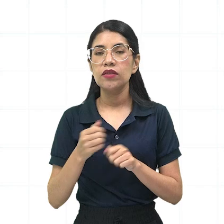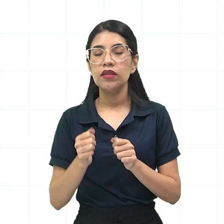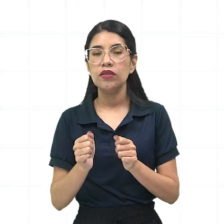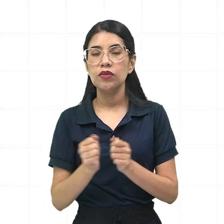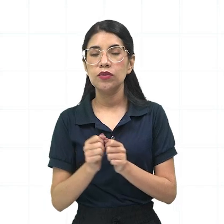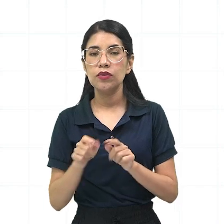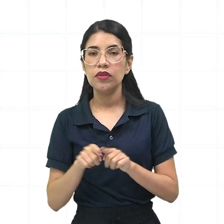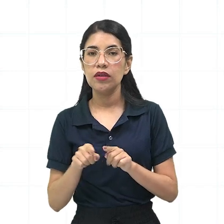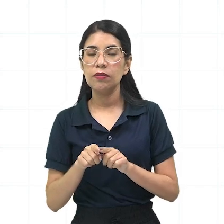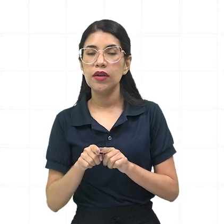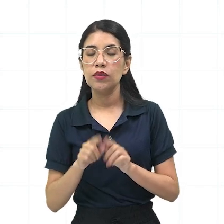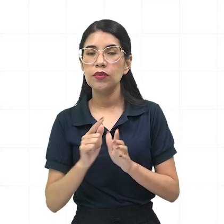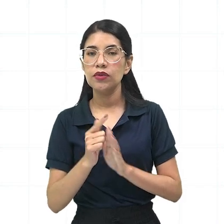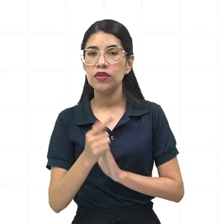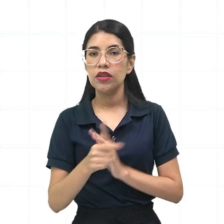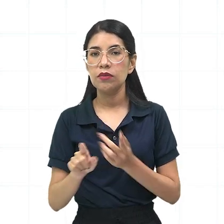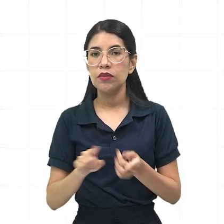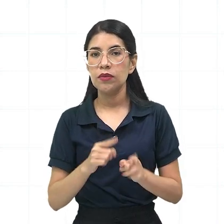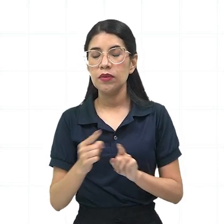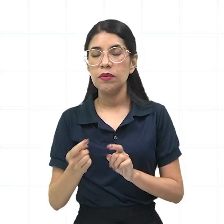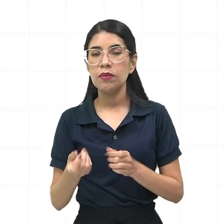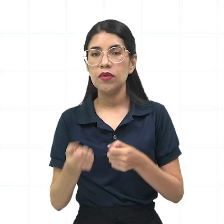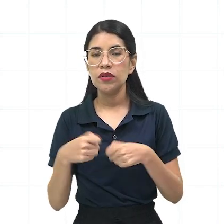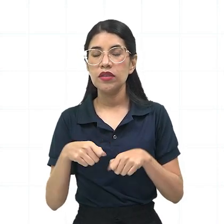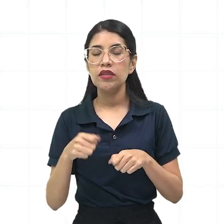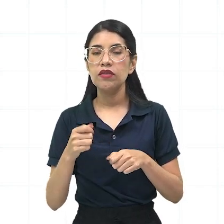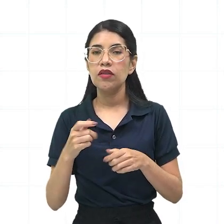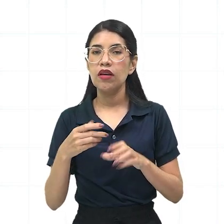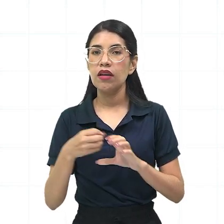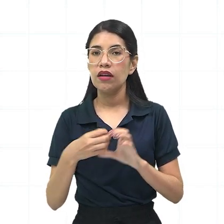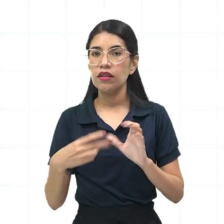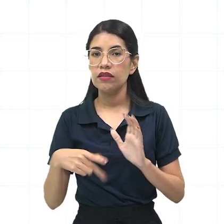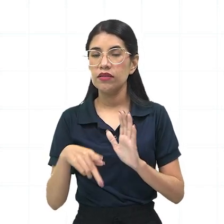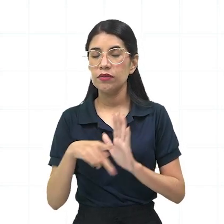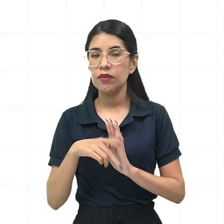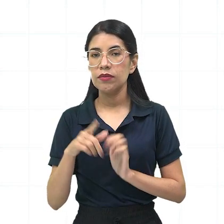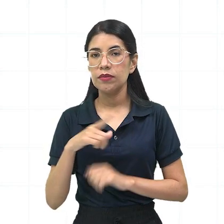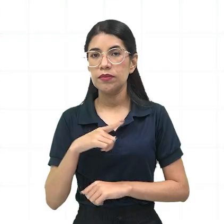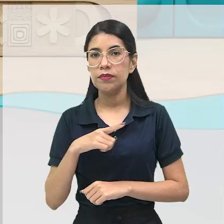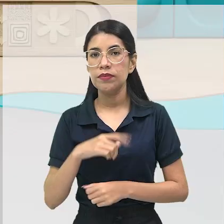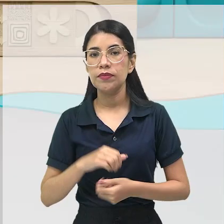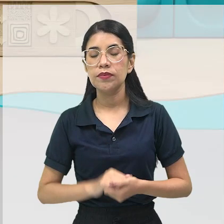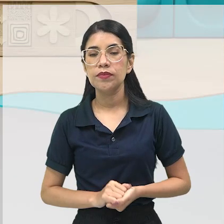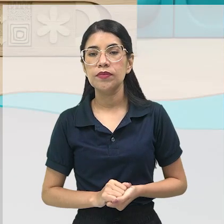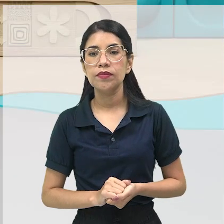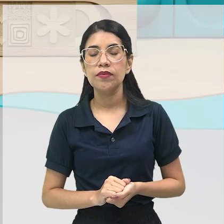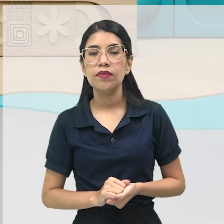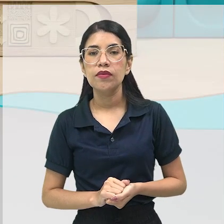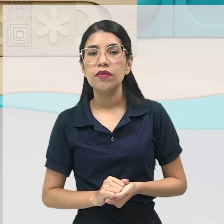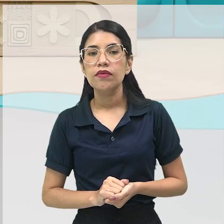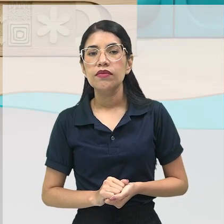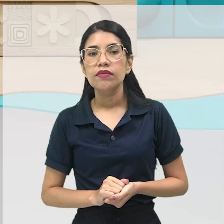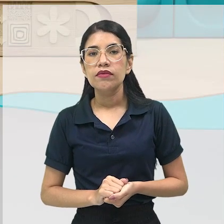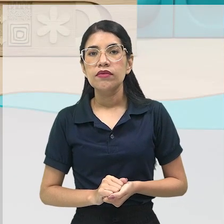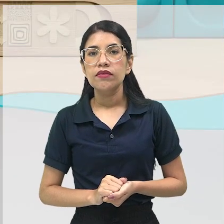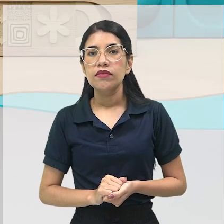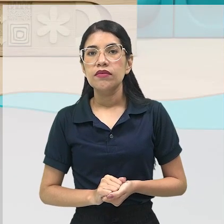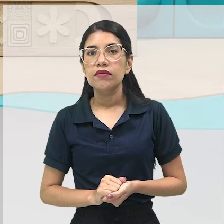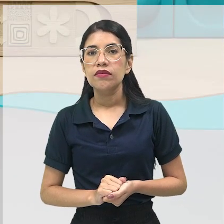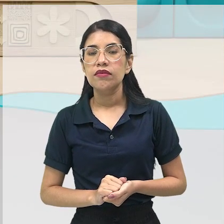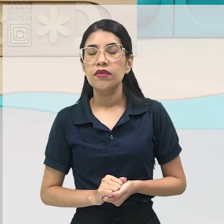gênero musical para poder trazer essas características. Então, olha só. Quando a gente fala